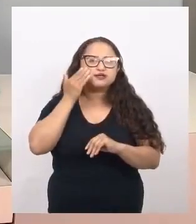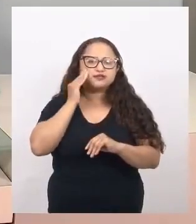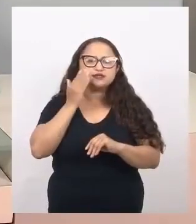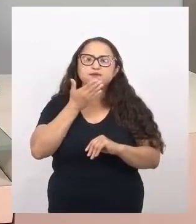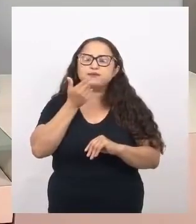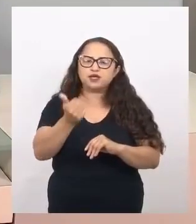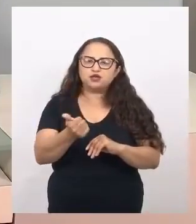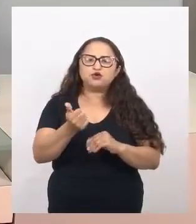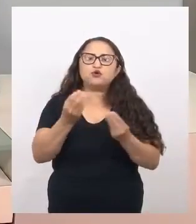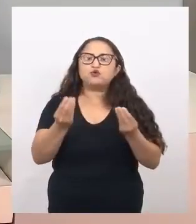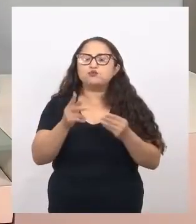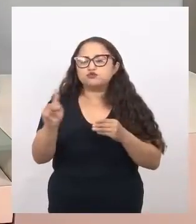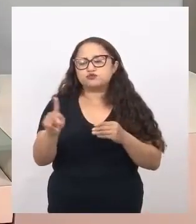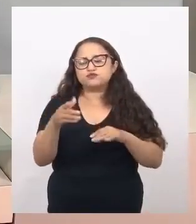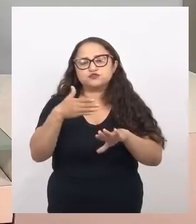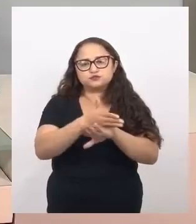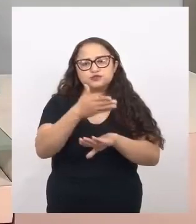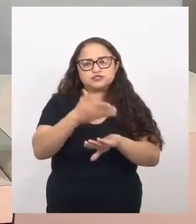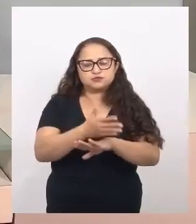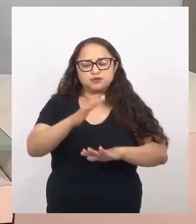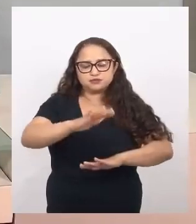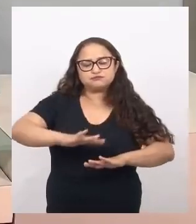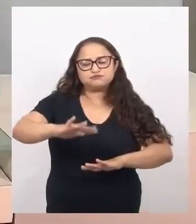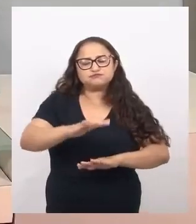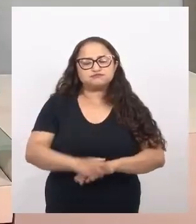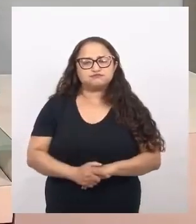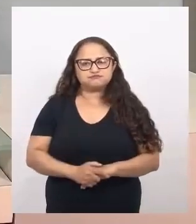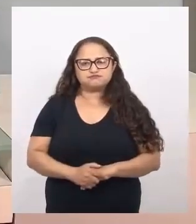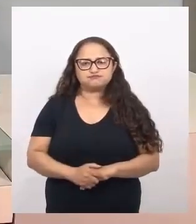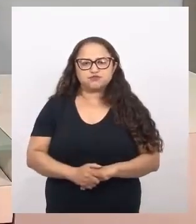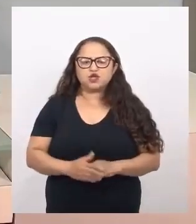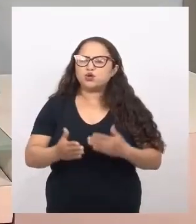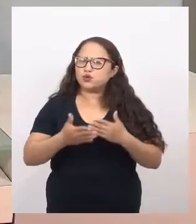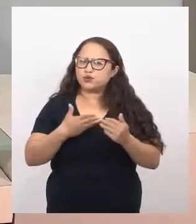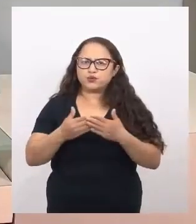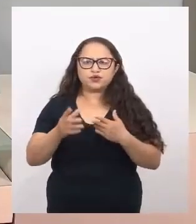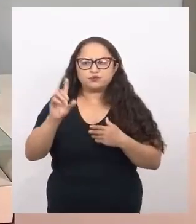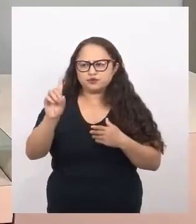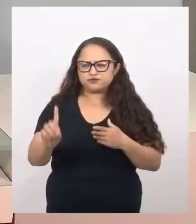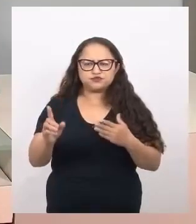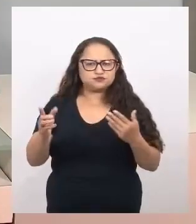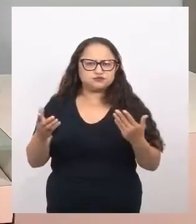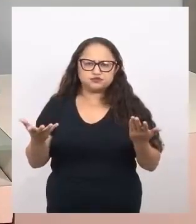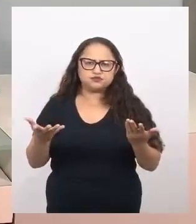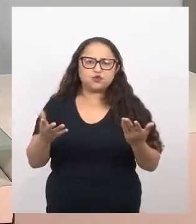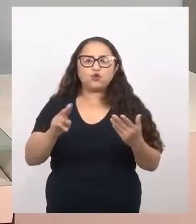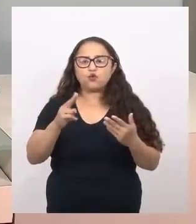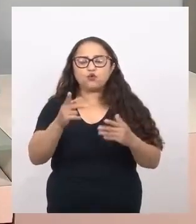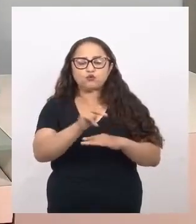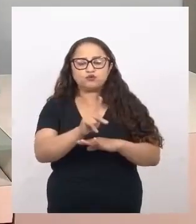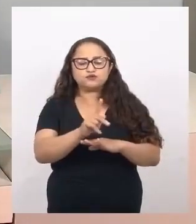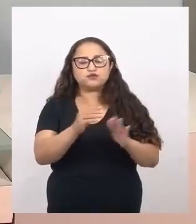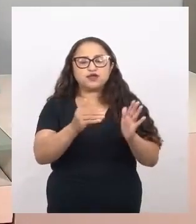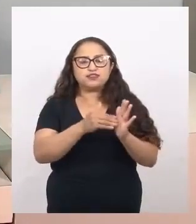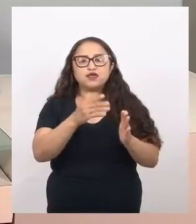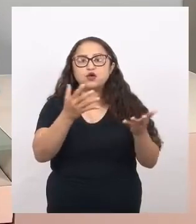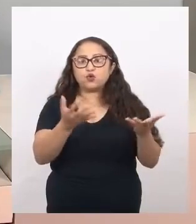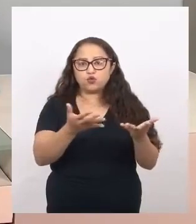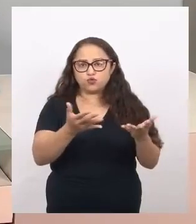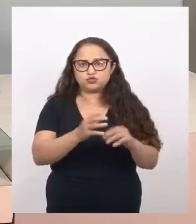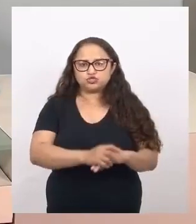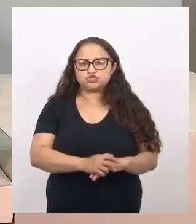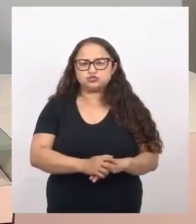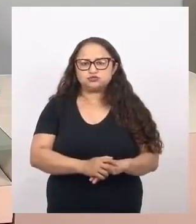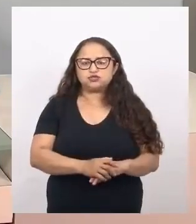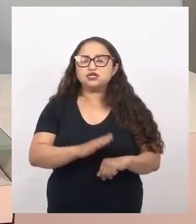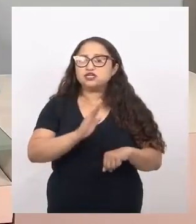participar desse momento, tá bom? Então, independente da situação do professor até hoje, no dia 30, se ele é professor efetivo, ele